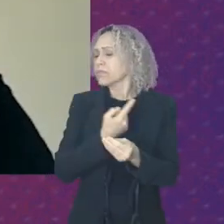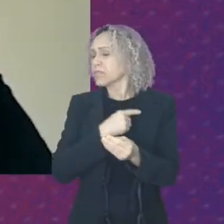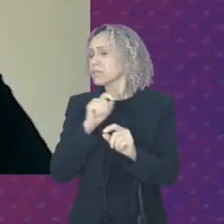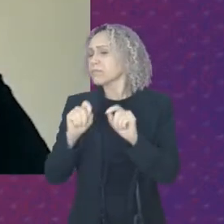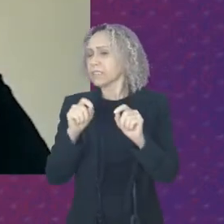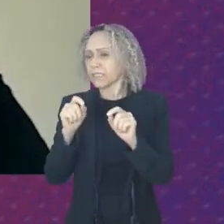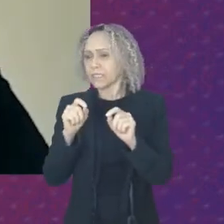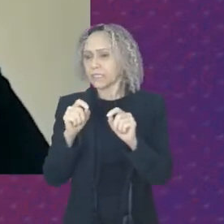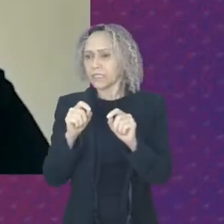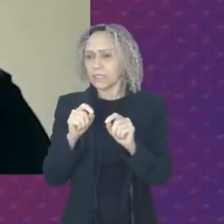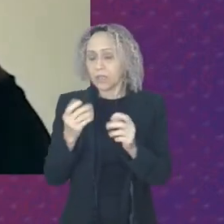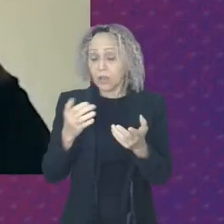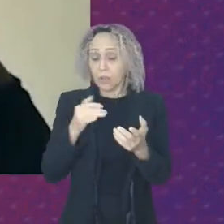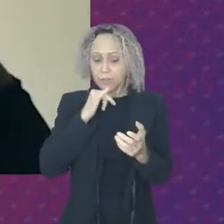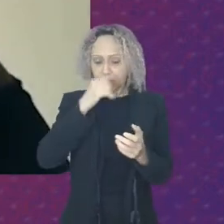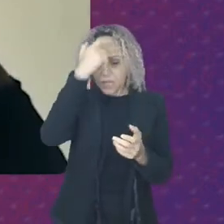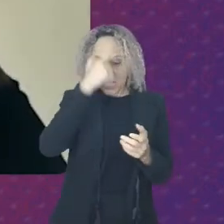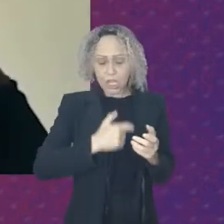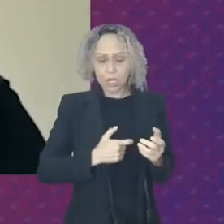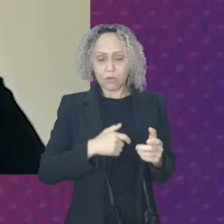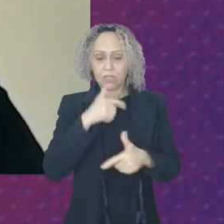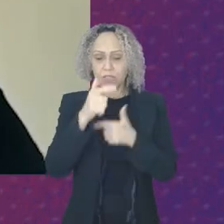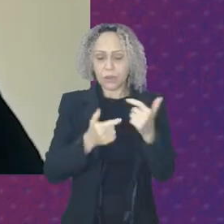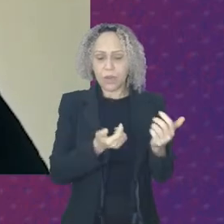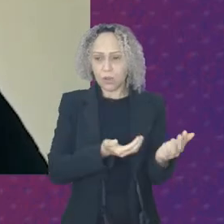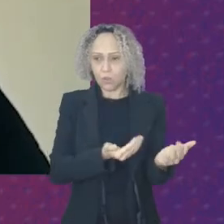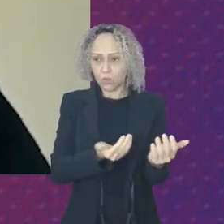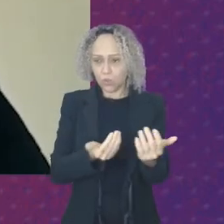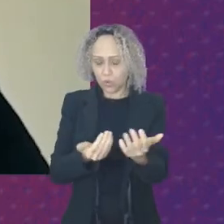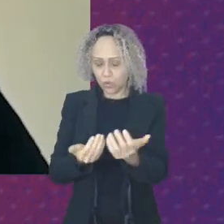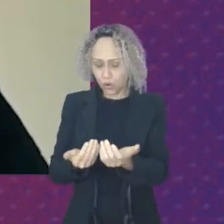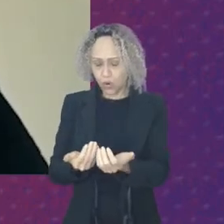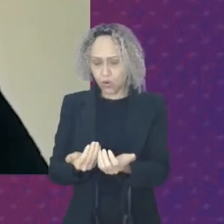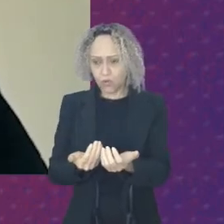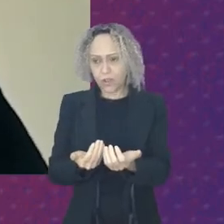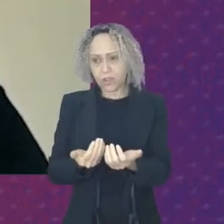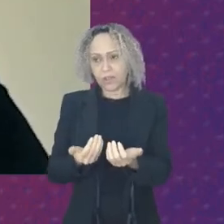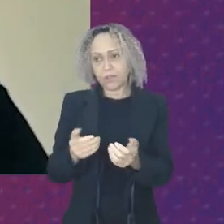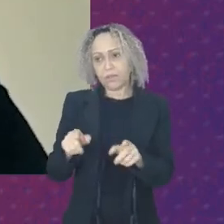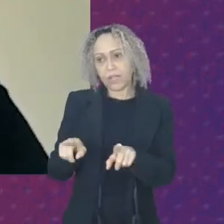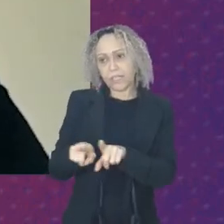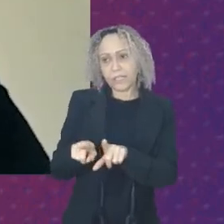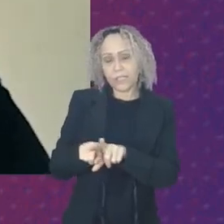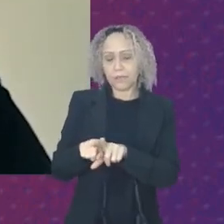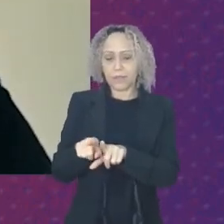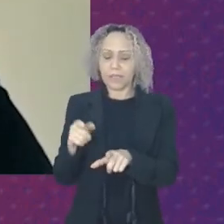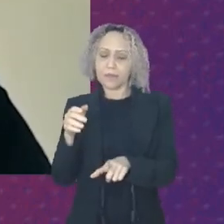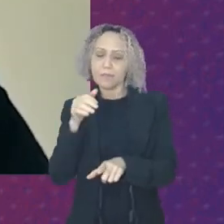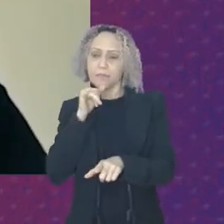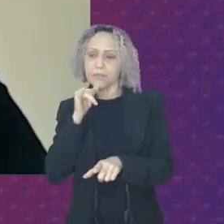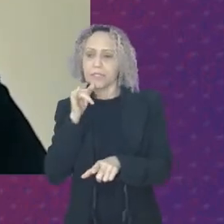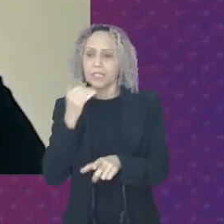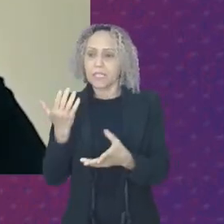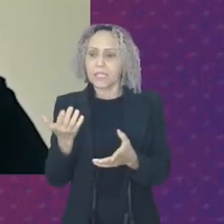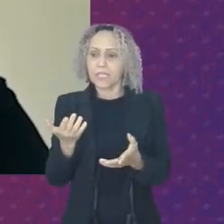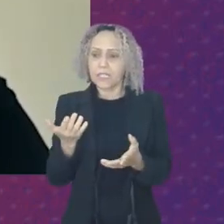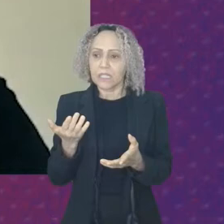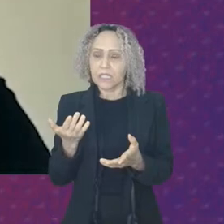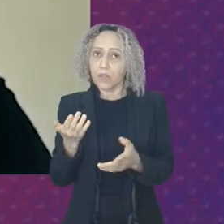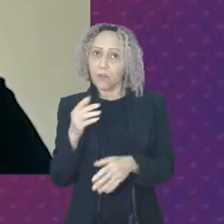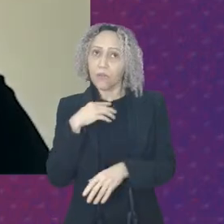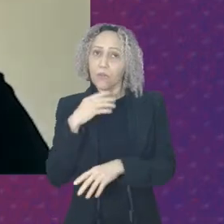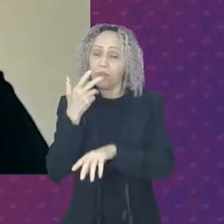caso, com as jovens, possivelmente com reels, que chegam a mais mulheres jovens, esses videozinhos rápidos do Instagram. Mas em